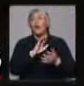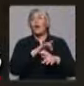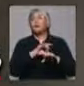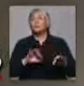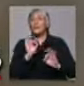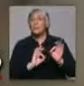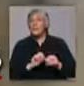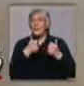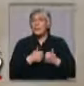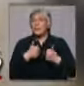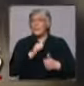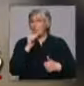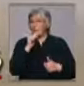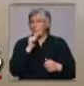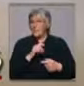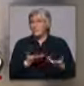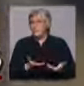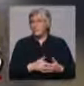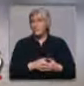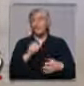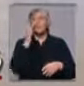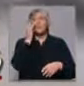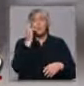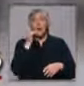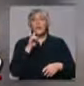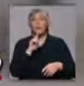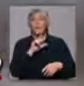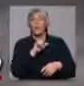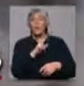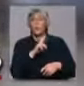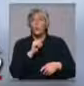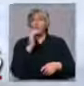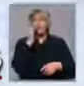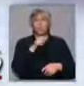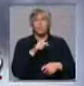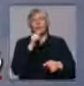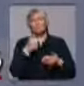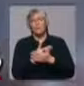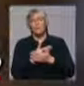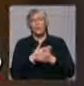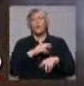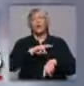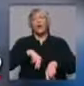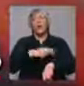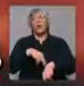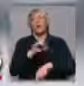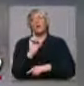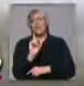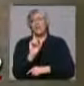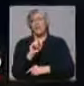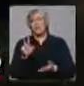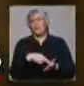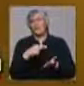hospital. O pai de Luís faleceu no balcão de observação da urgência de São José ao fim de 6 horas de espera para